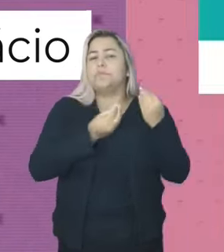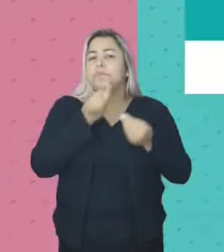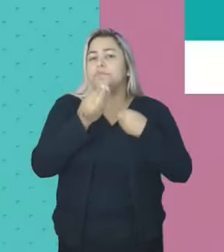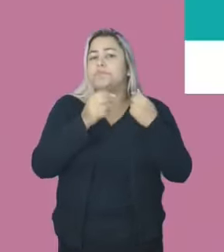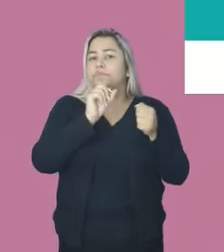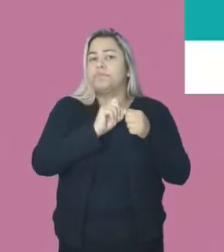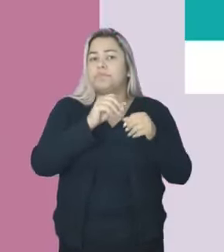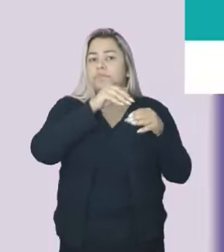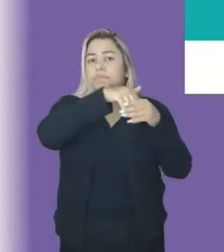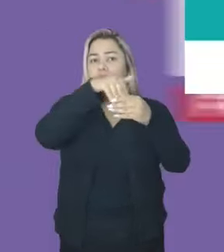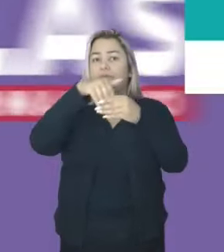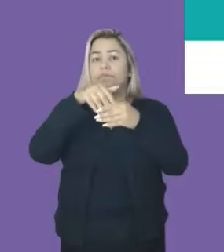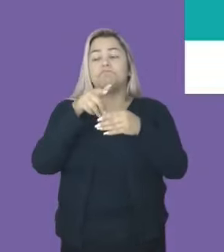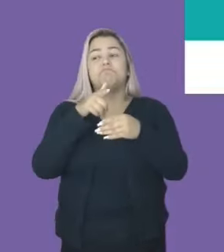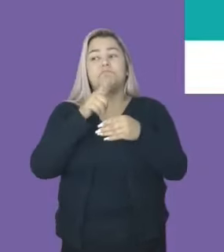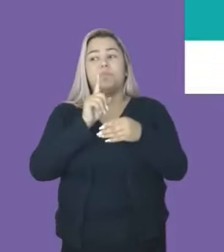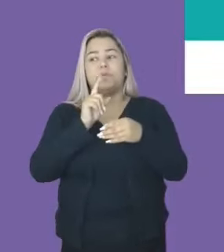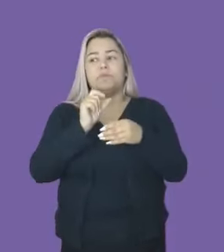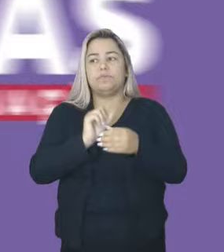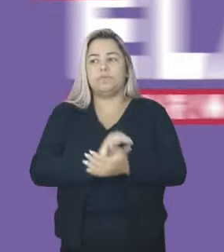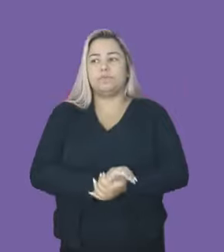uma pré-campanha.